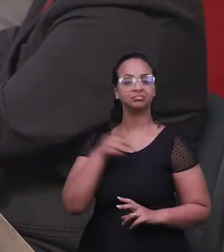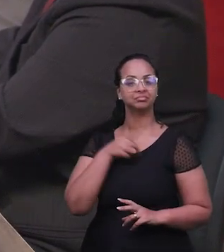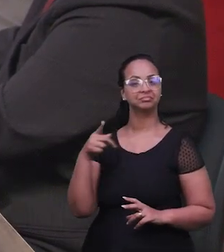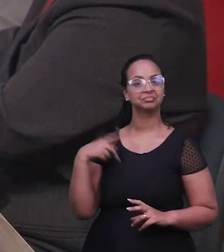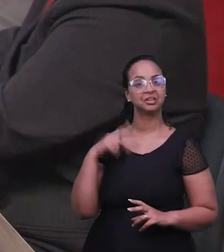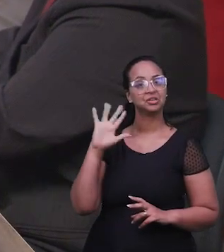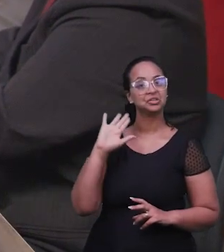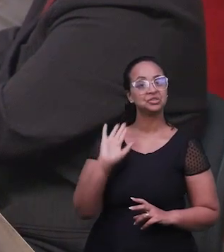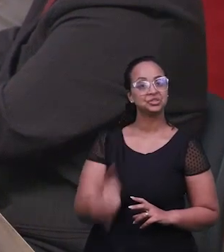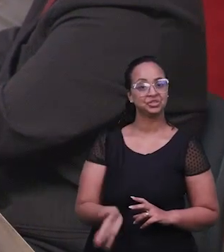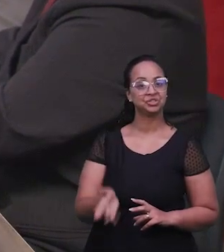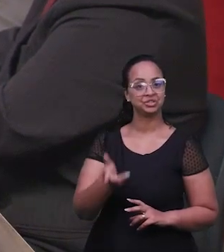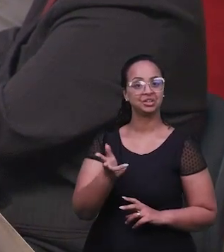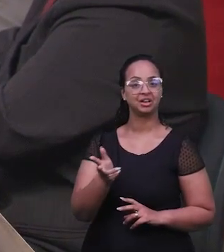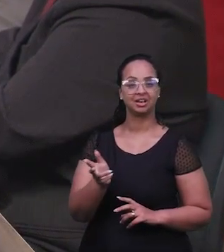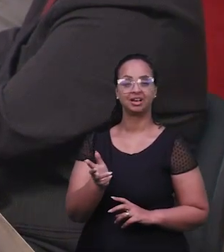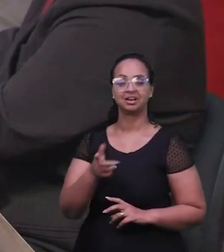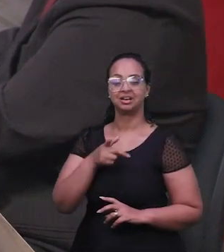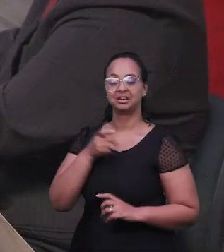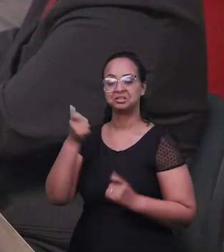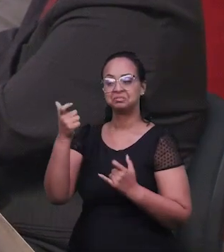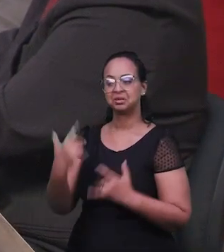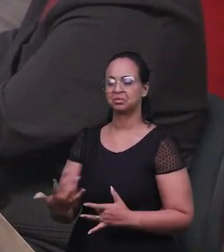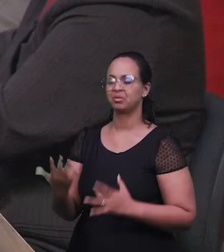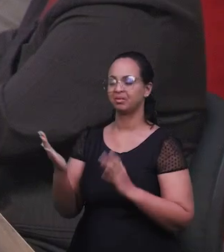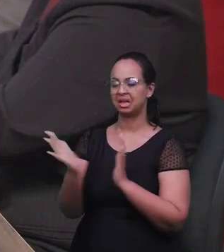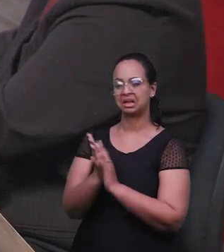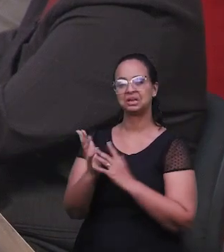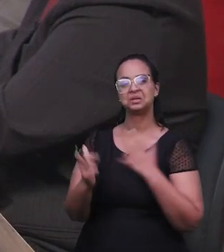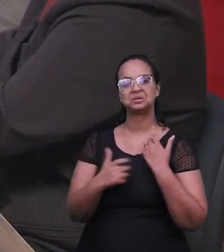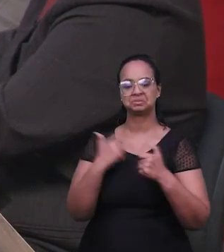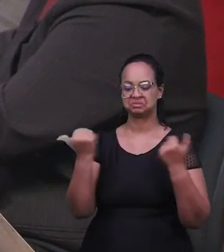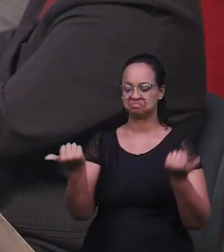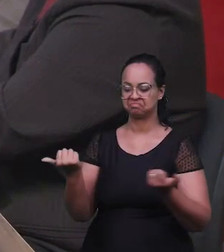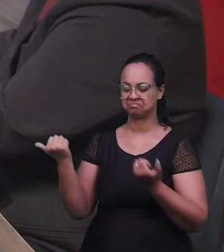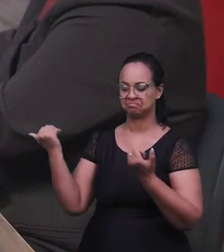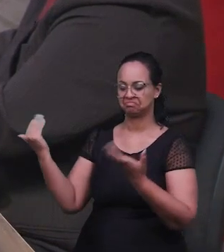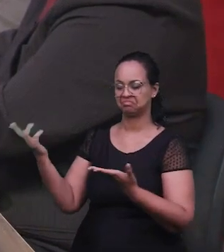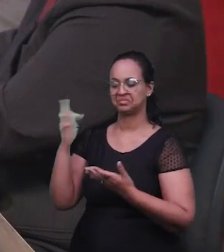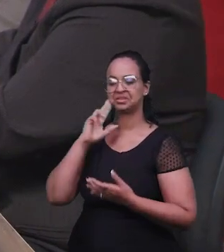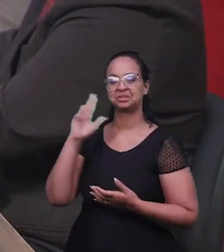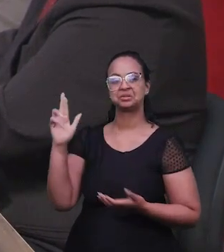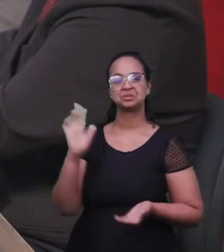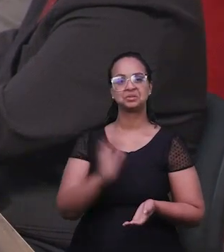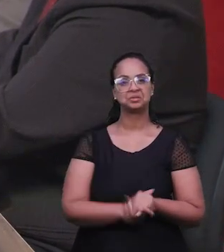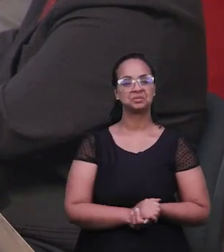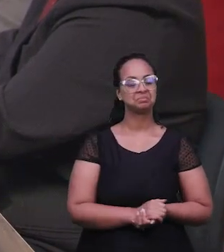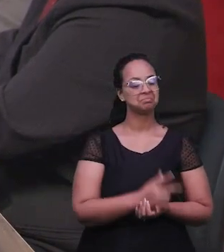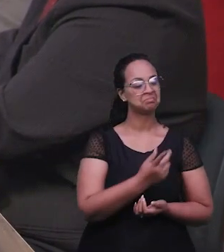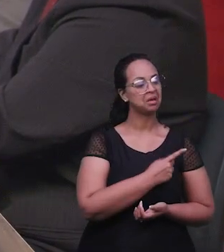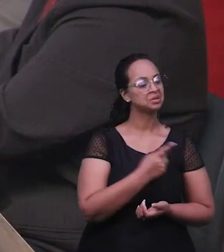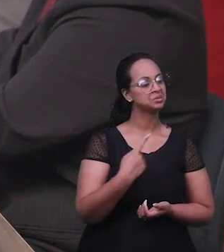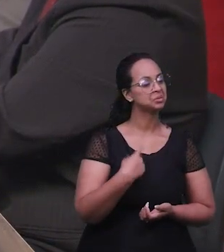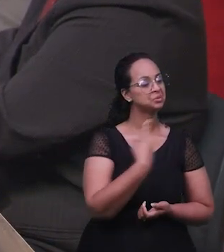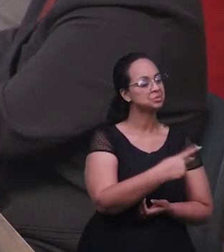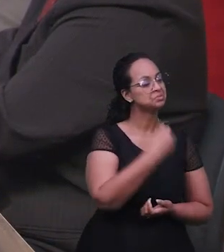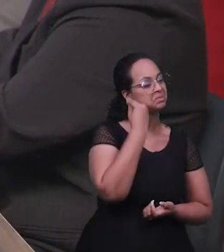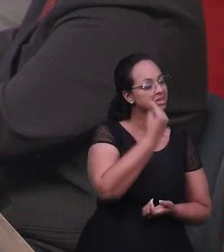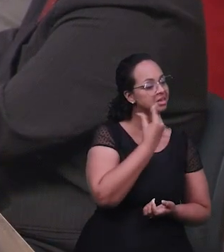né? Glórias ao Senhor por isso. Pastor Gedaías, a sua